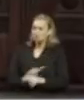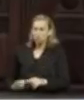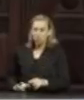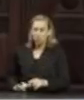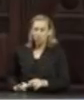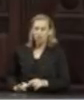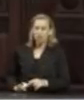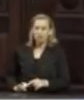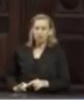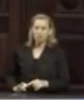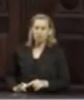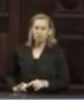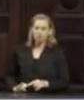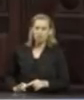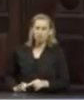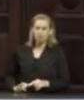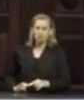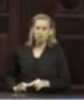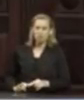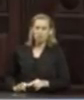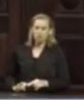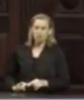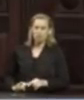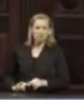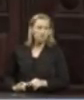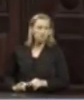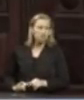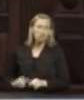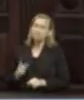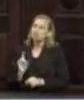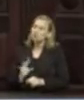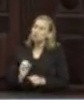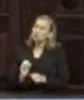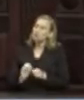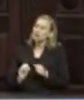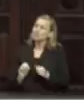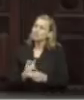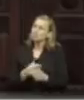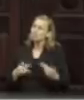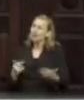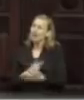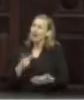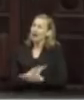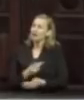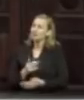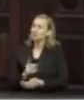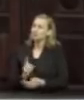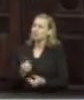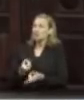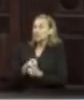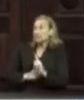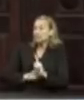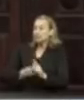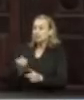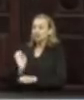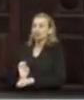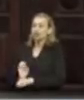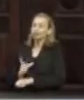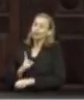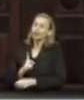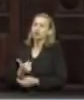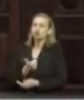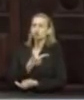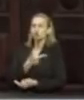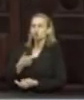este governo PMDB do Cabral para cá não fez outra coisa a não ser endividar o Estado. Olha para cá, em 2007